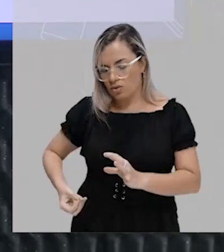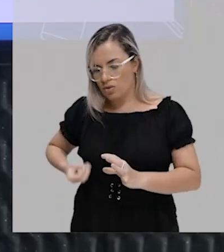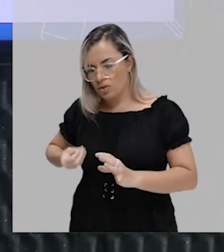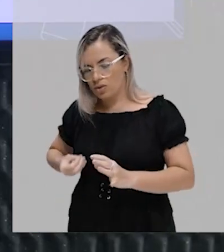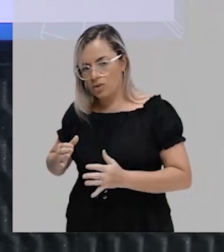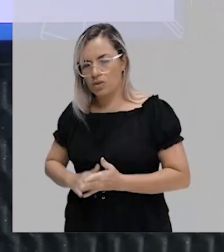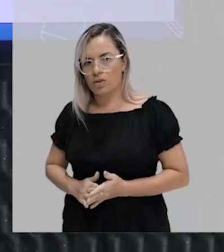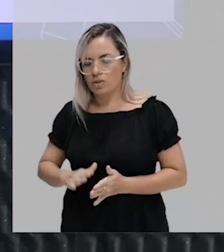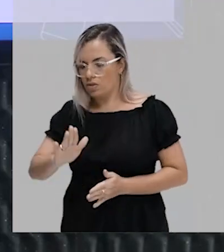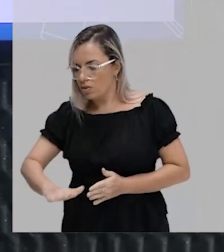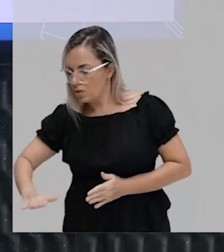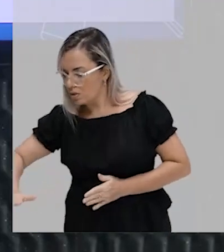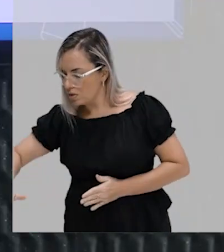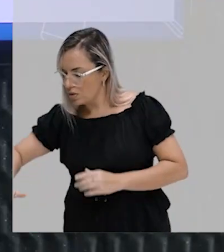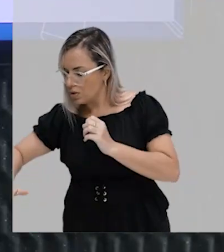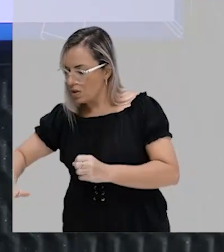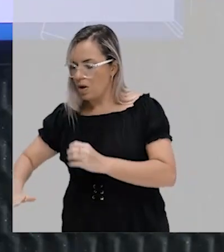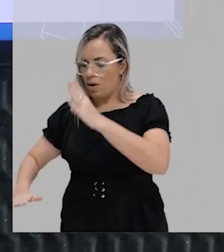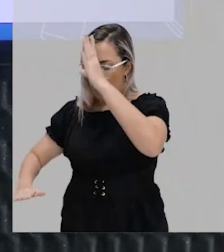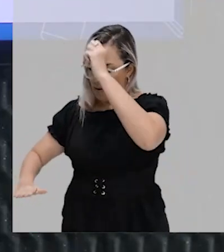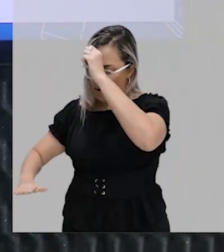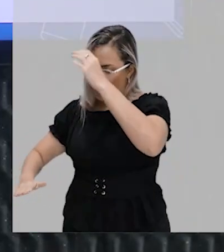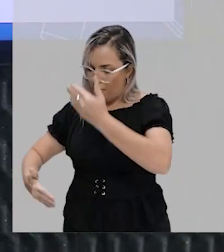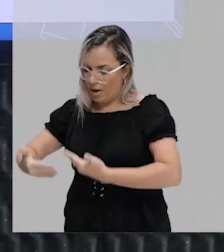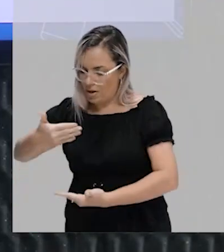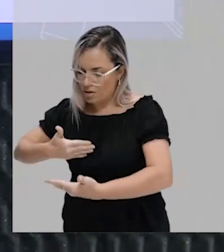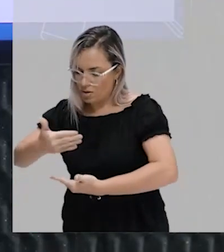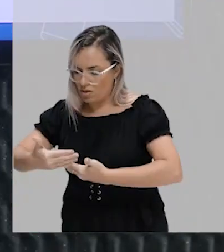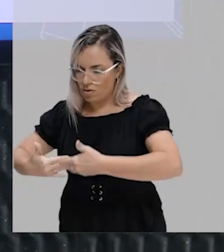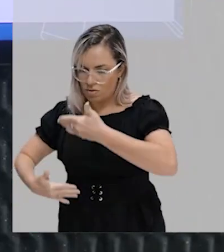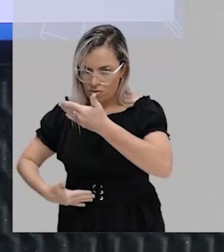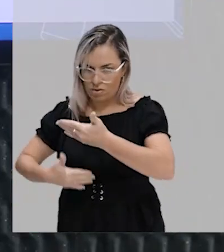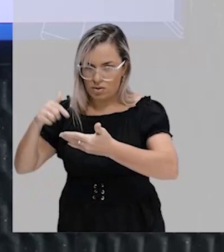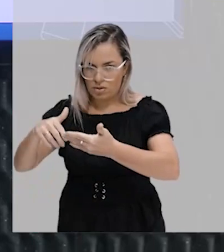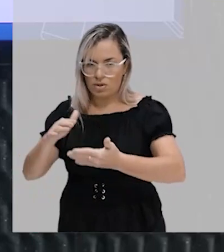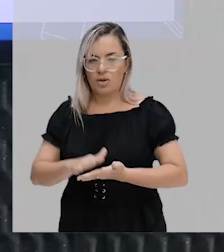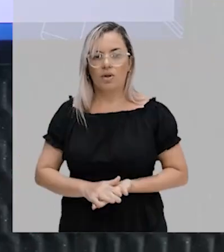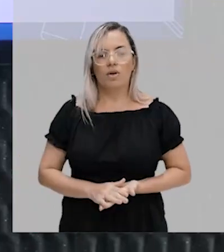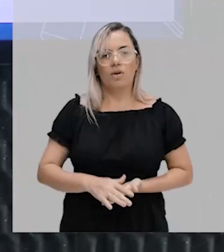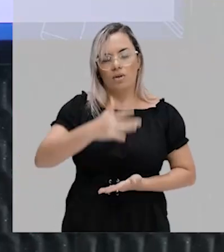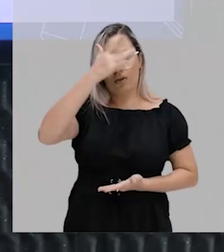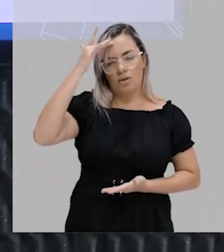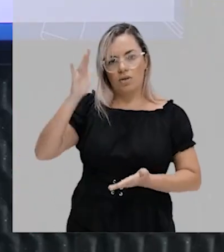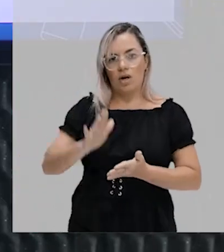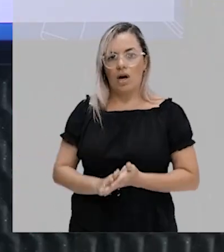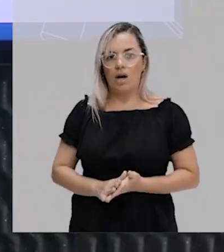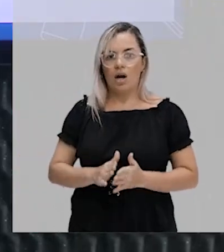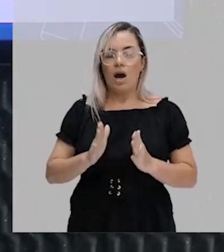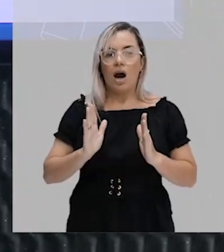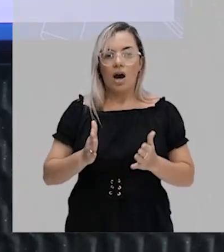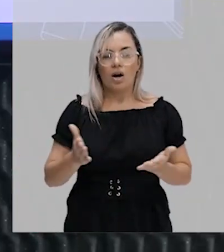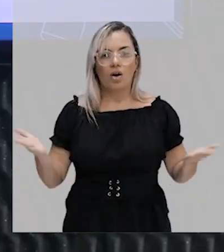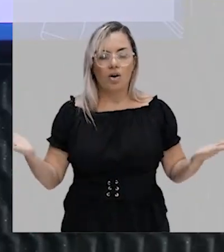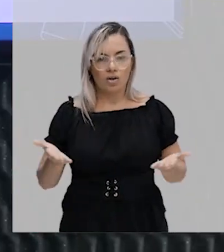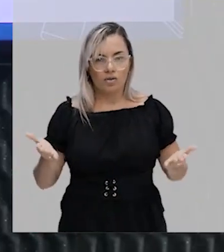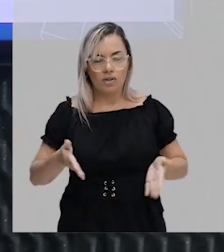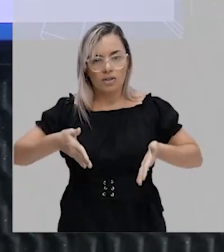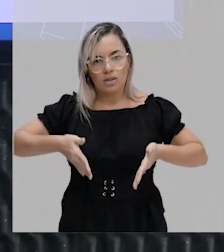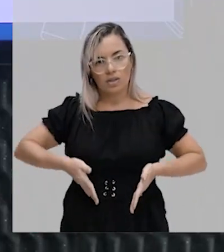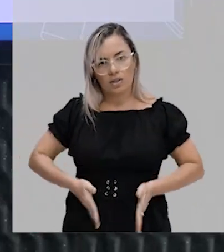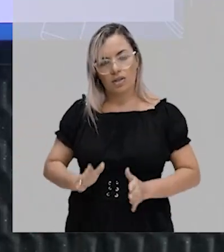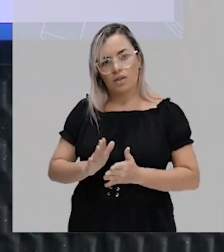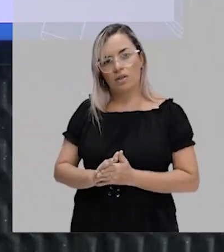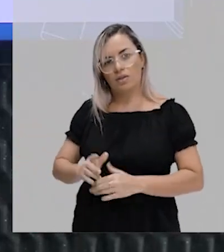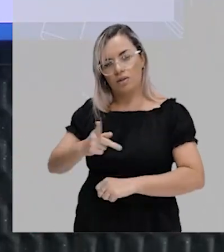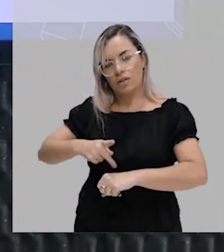desde muito cedo a gente teve que aprender para se comunicar com as pessoas. Se você tivesse nascido em Frankfurt, na Alemanha, você estava